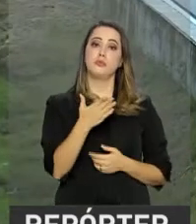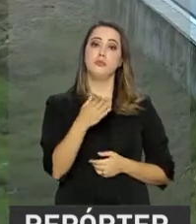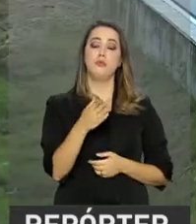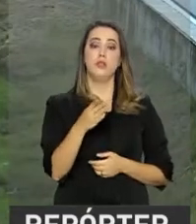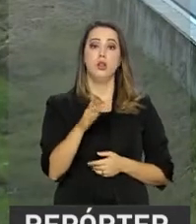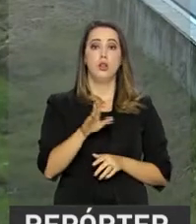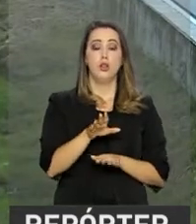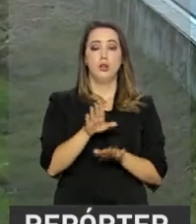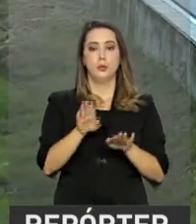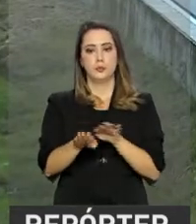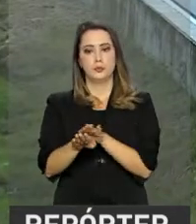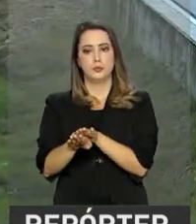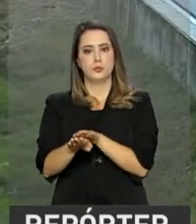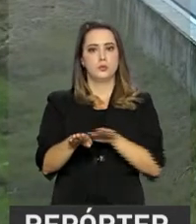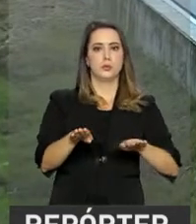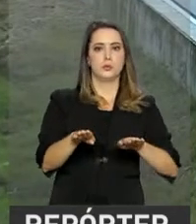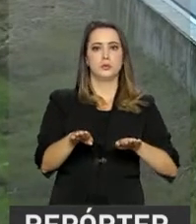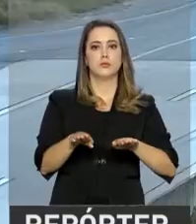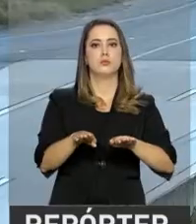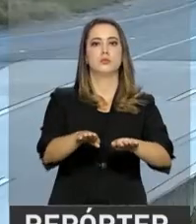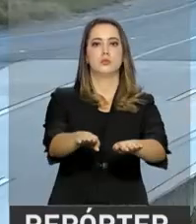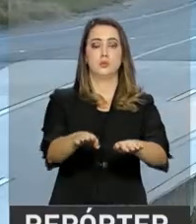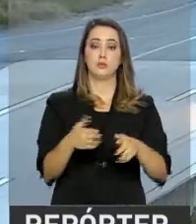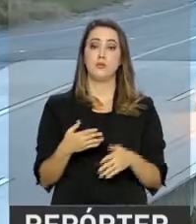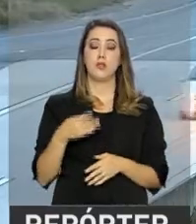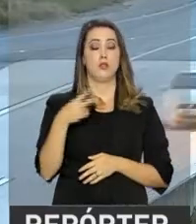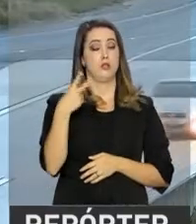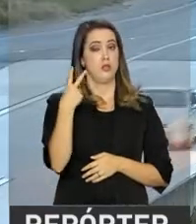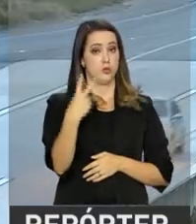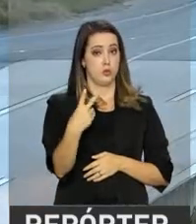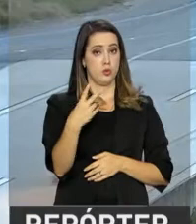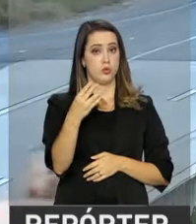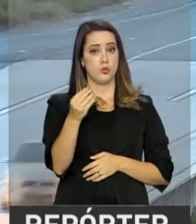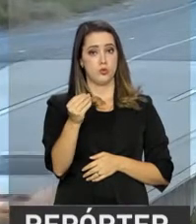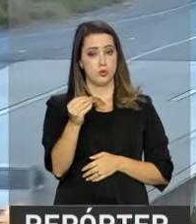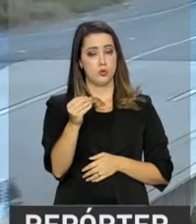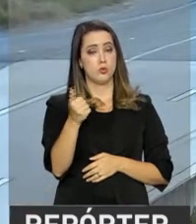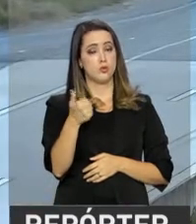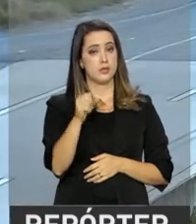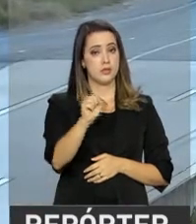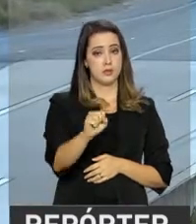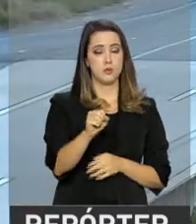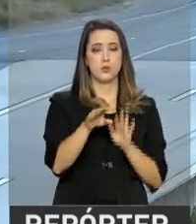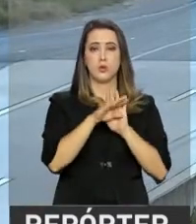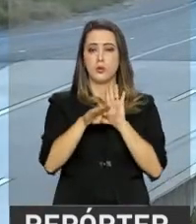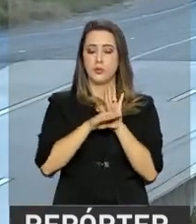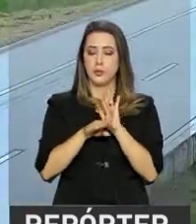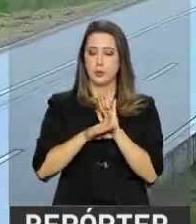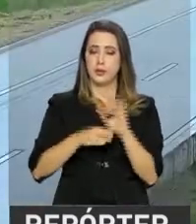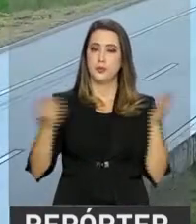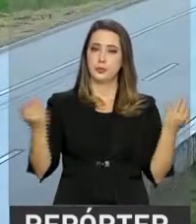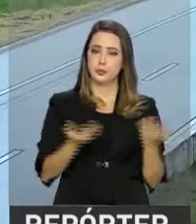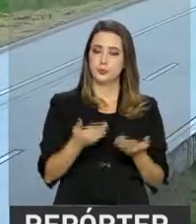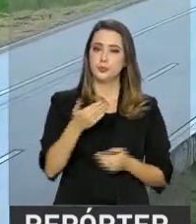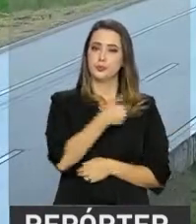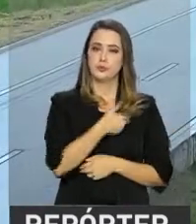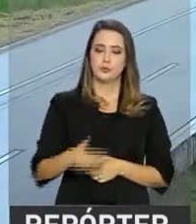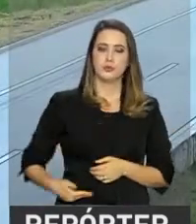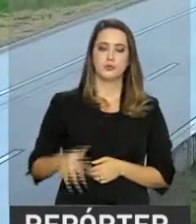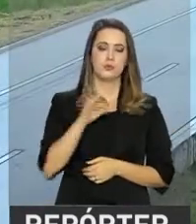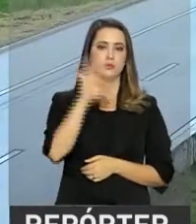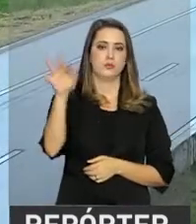está entre os 218 projetos do programa do governo federal Agora é Avançar no Estado. Lançado